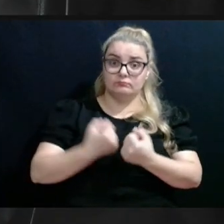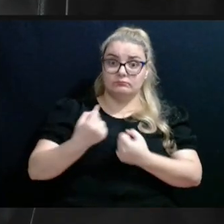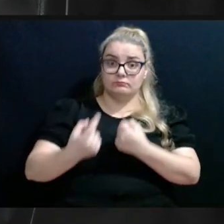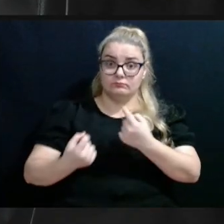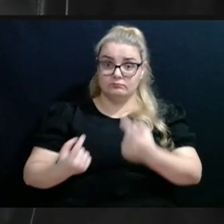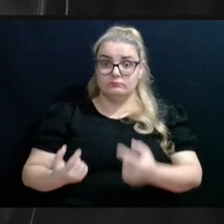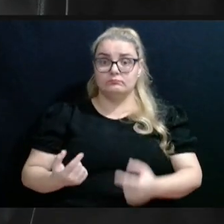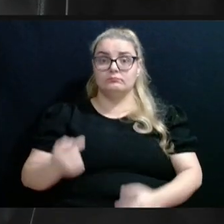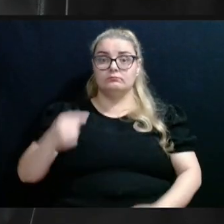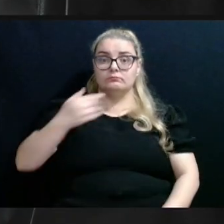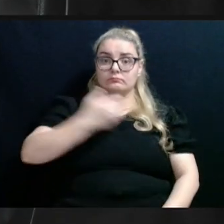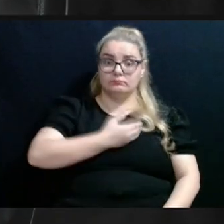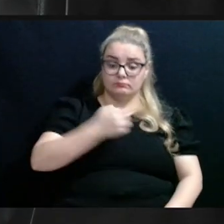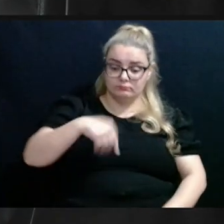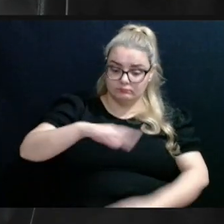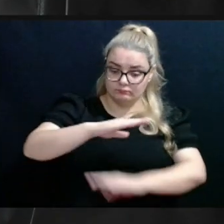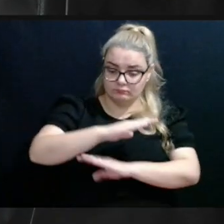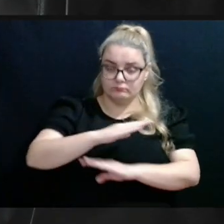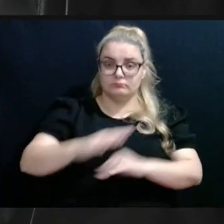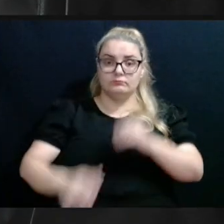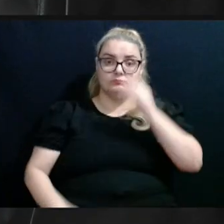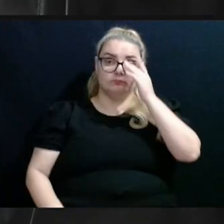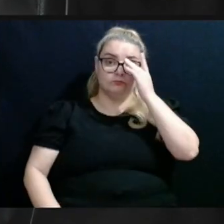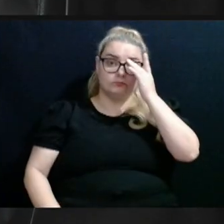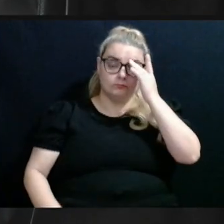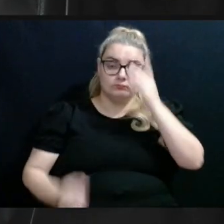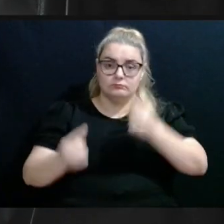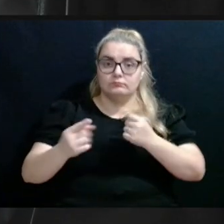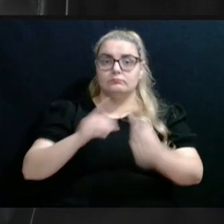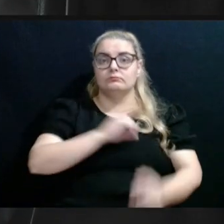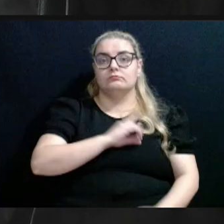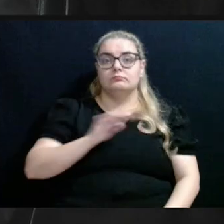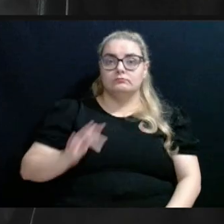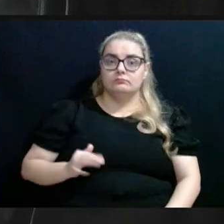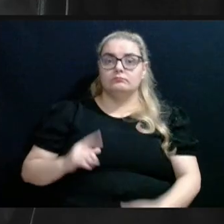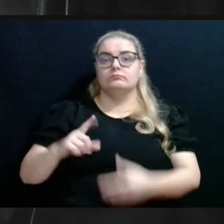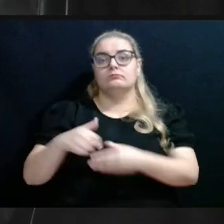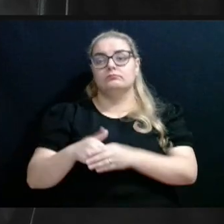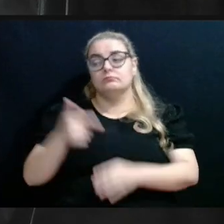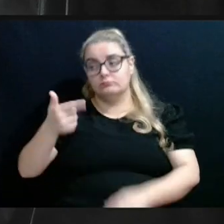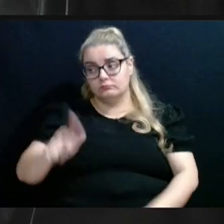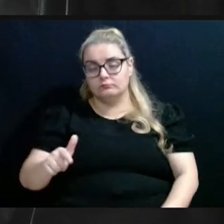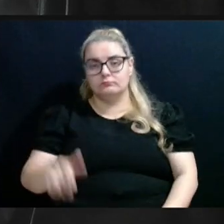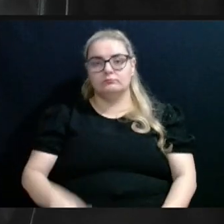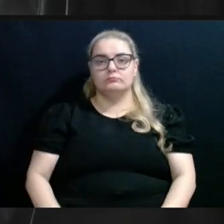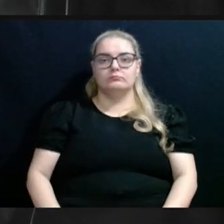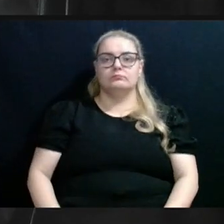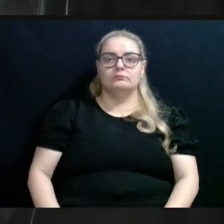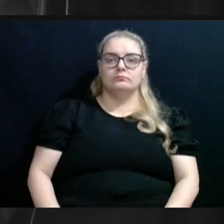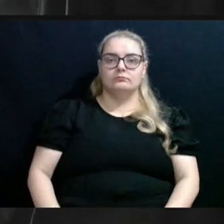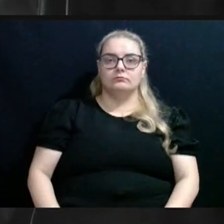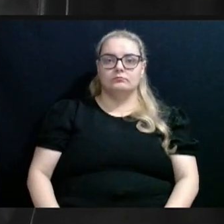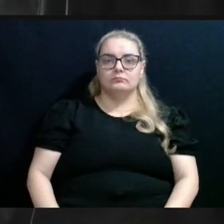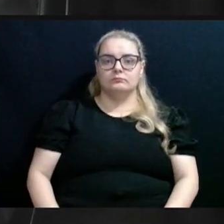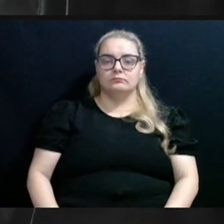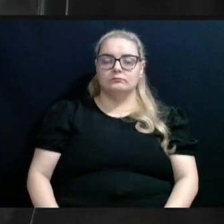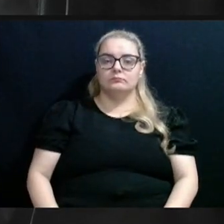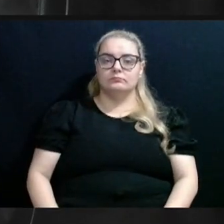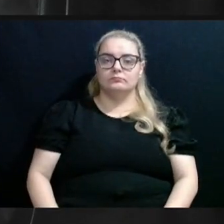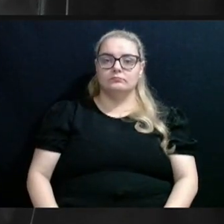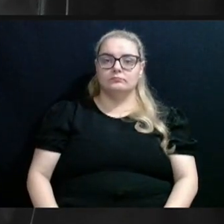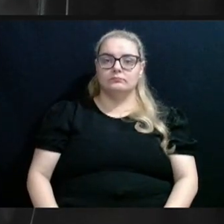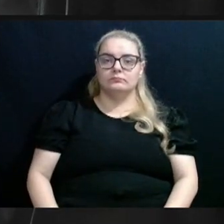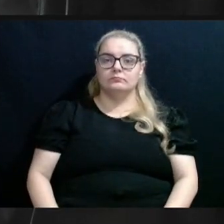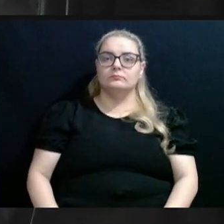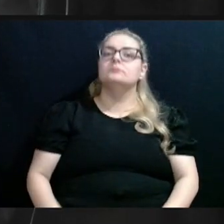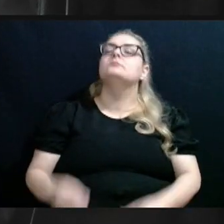casa, alguns deputados federais que vão para a reeleição, dentro da cordialidade,